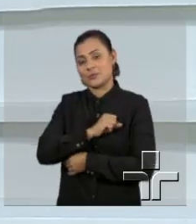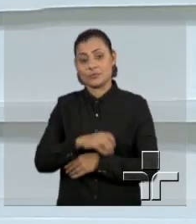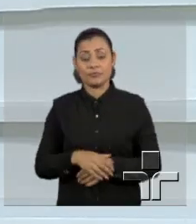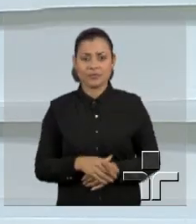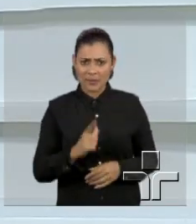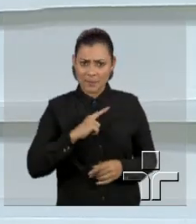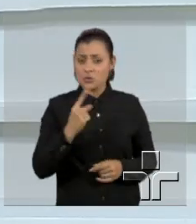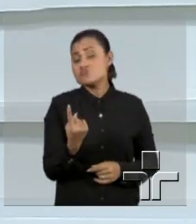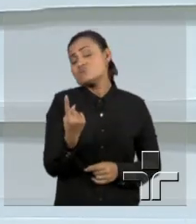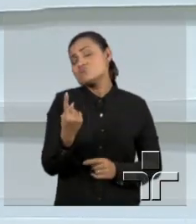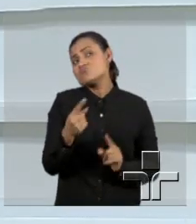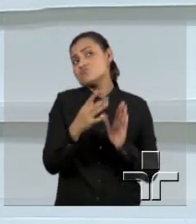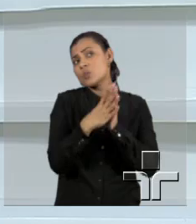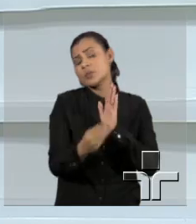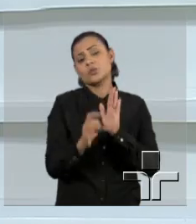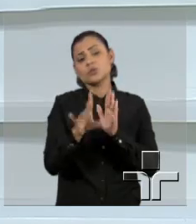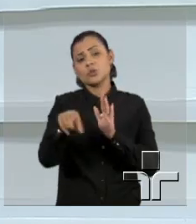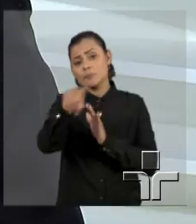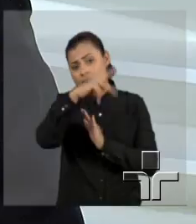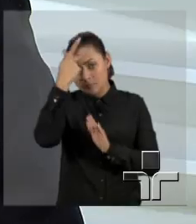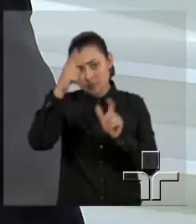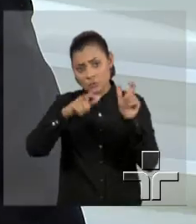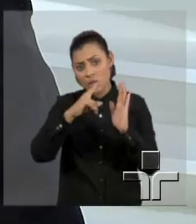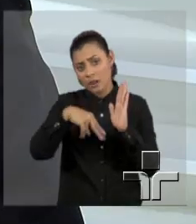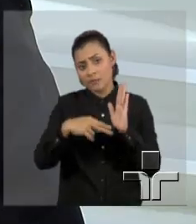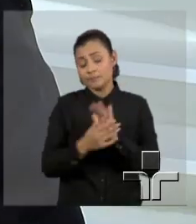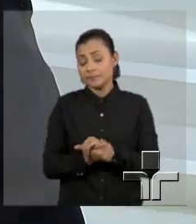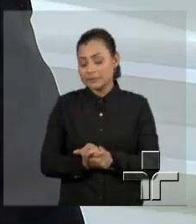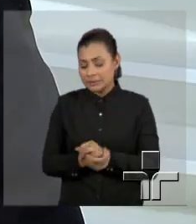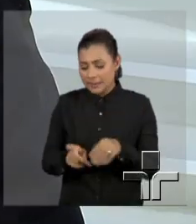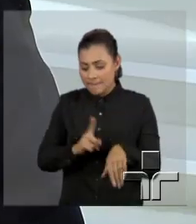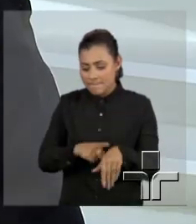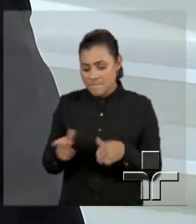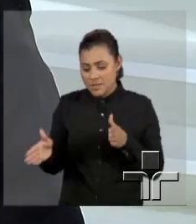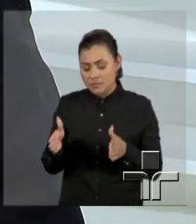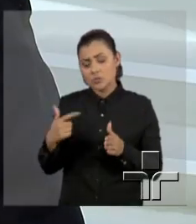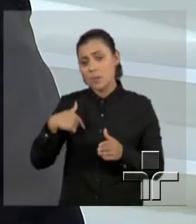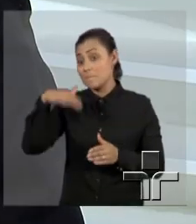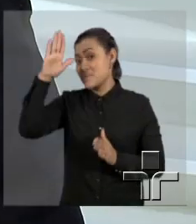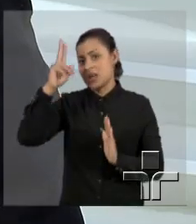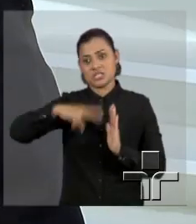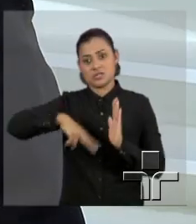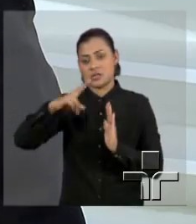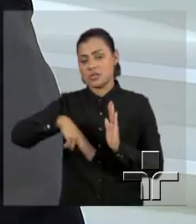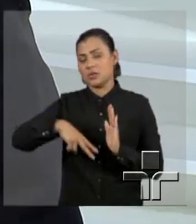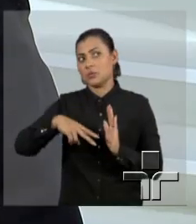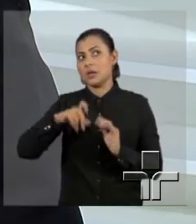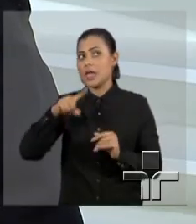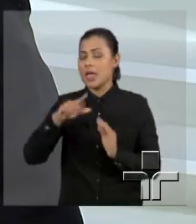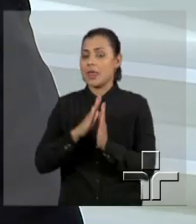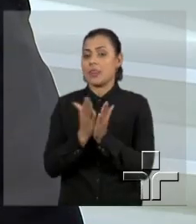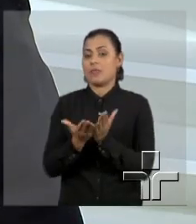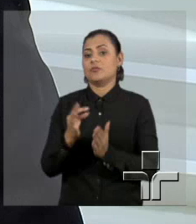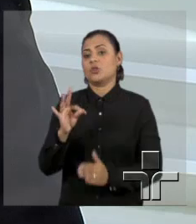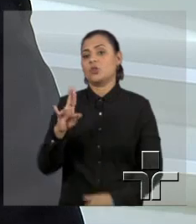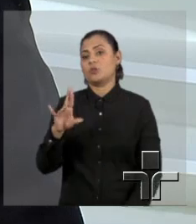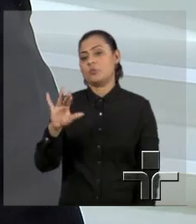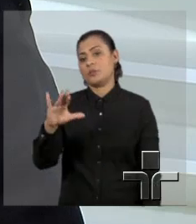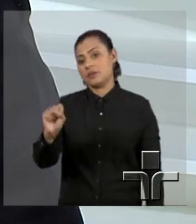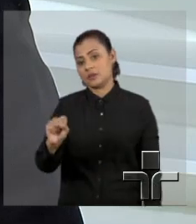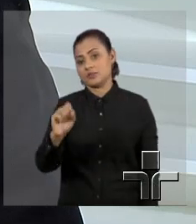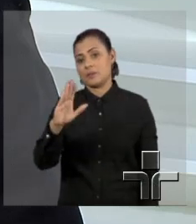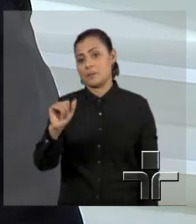para que as pessoas leiam nesse momento? Neste momento, olha, o livro que eu mais tenho lido é um livro de Tobias Barreto,